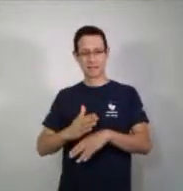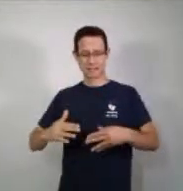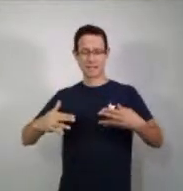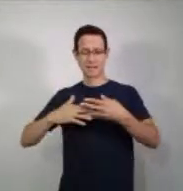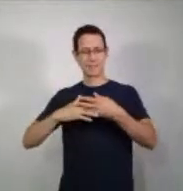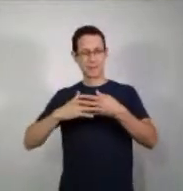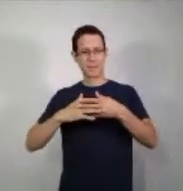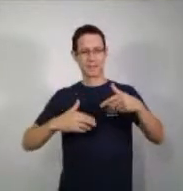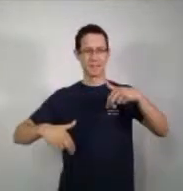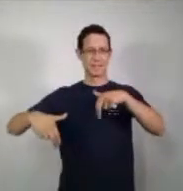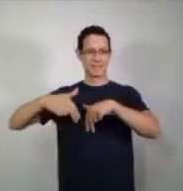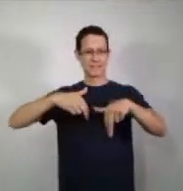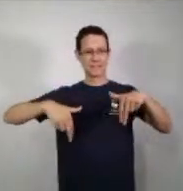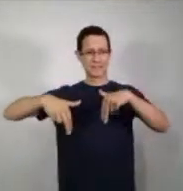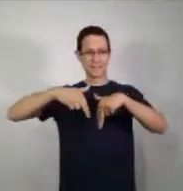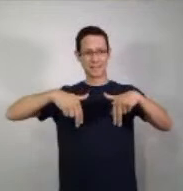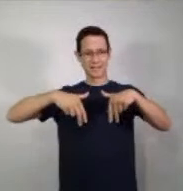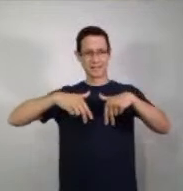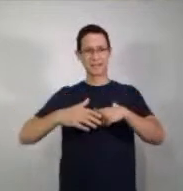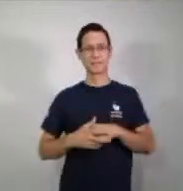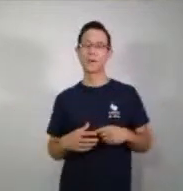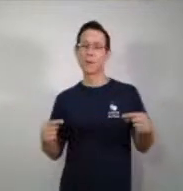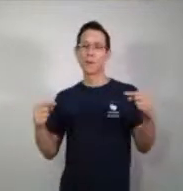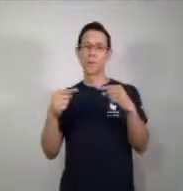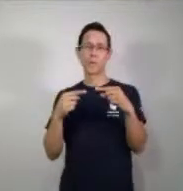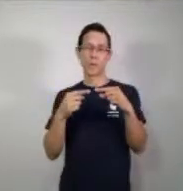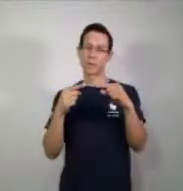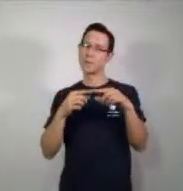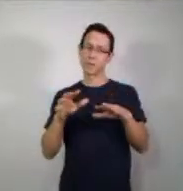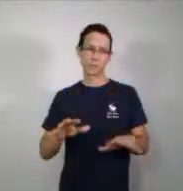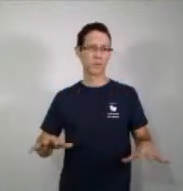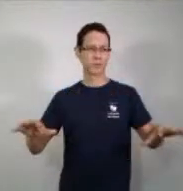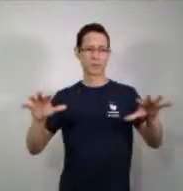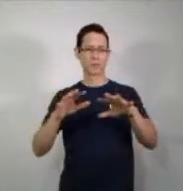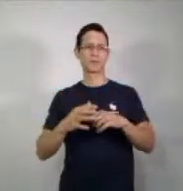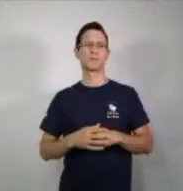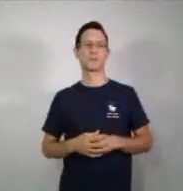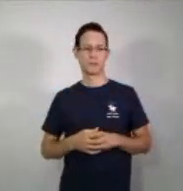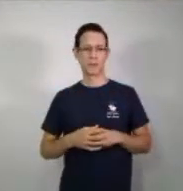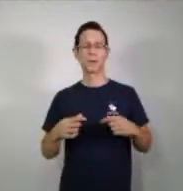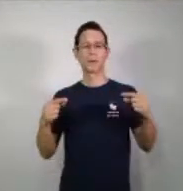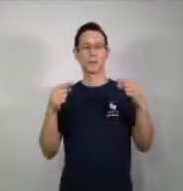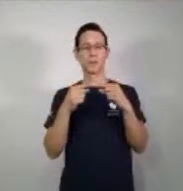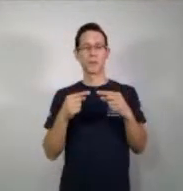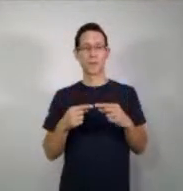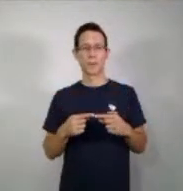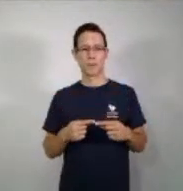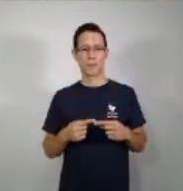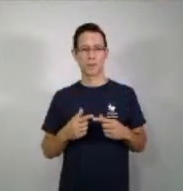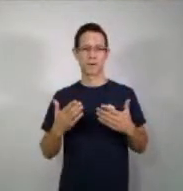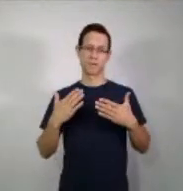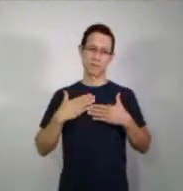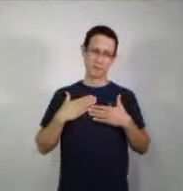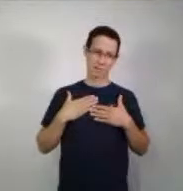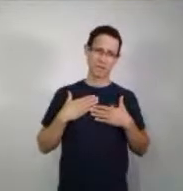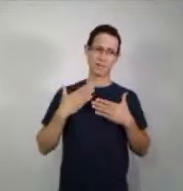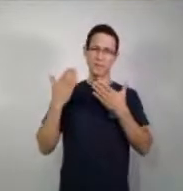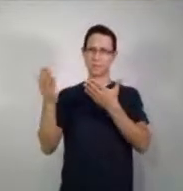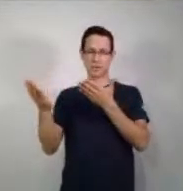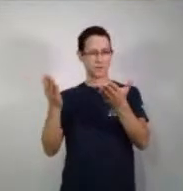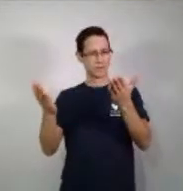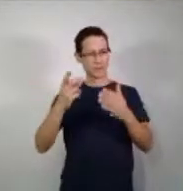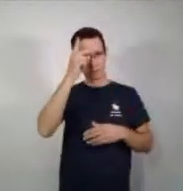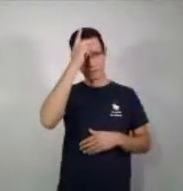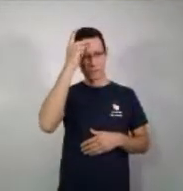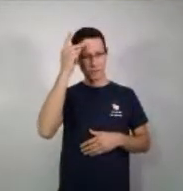que... Isso diz respeito a todo mundo, né? Isso que eu quero dizer. Isso não diz respeito a mim ou a outras pessoas